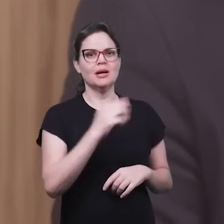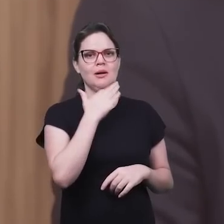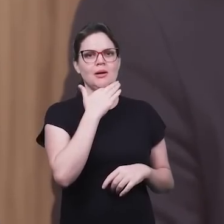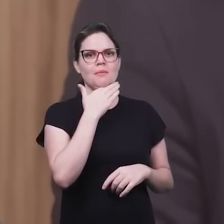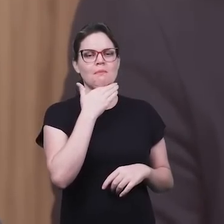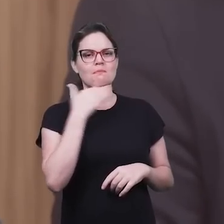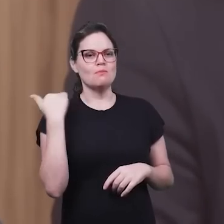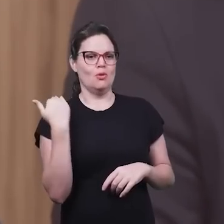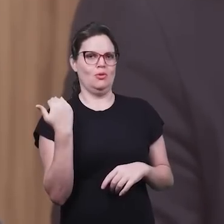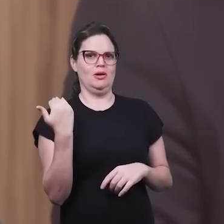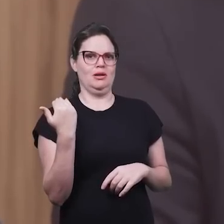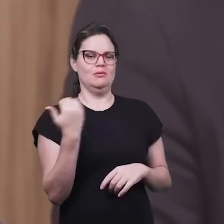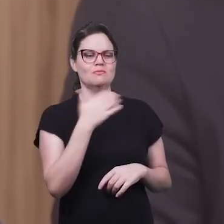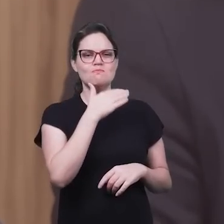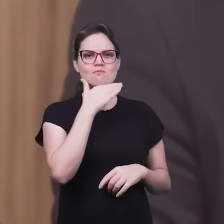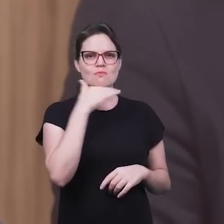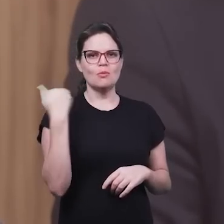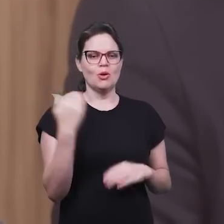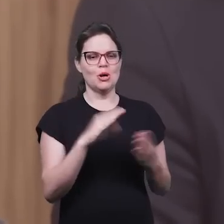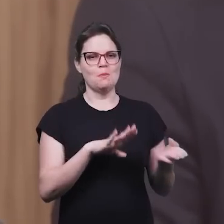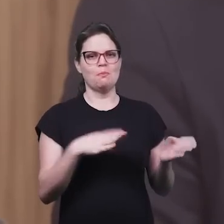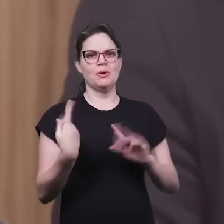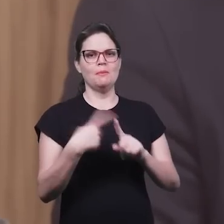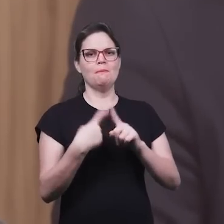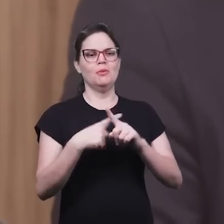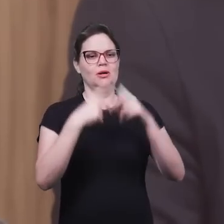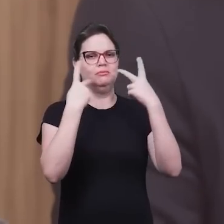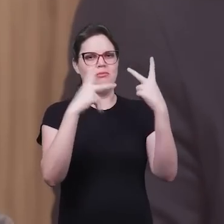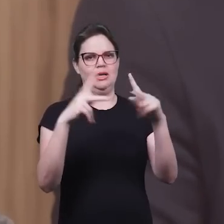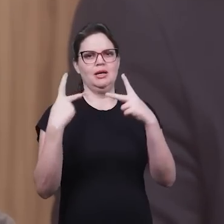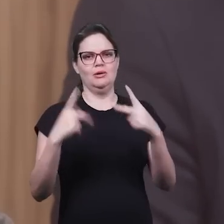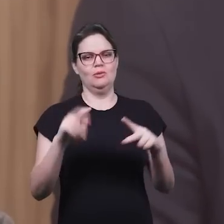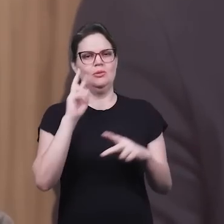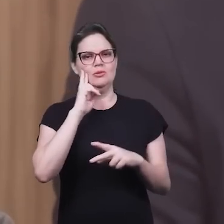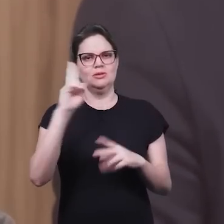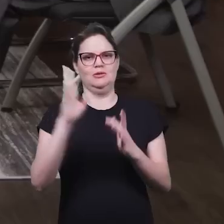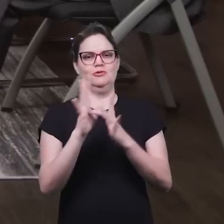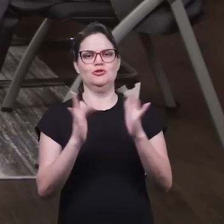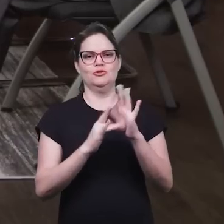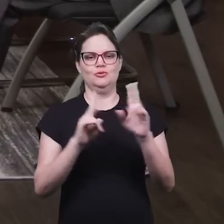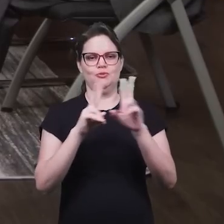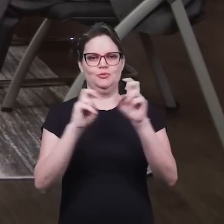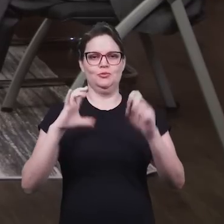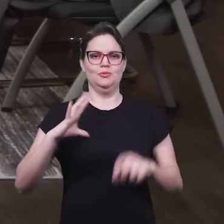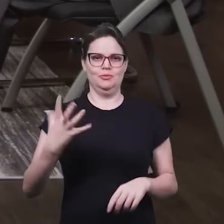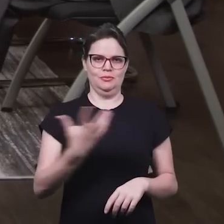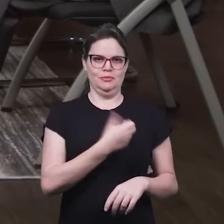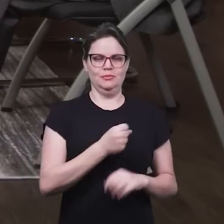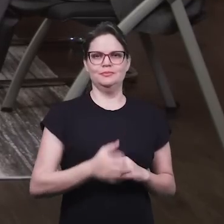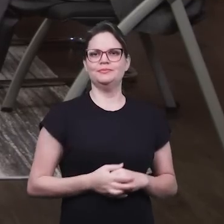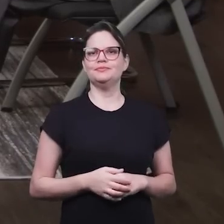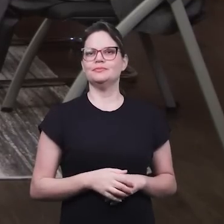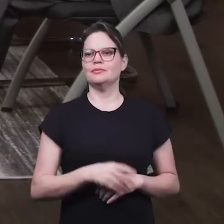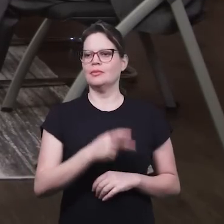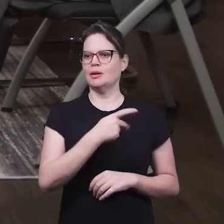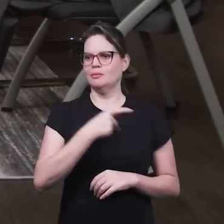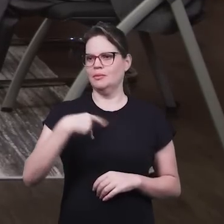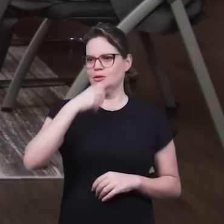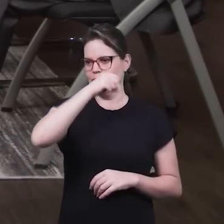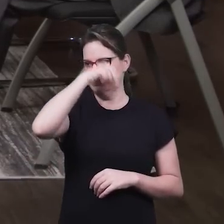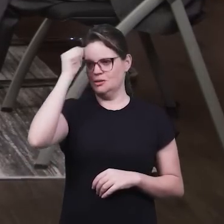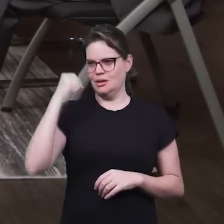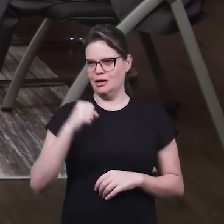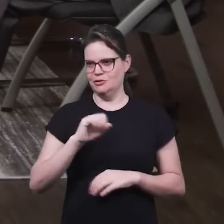de Deus que havia pregado a salvação de Jesus para ele. Amém. Pastor Sérgio, uma aplicação final para quem está nos